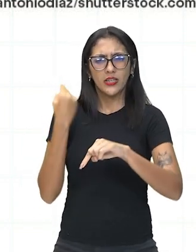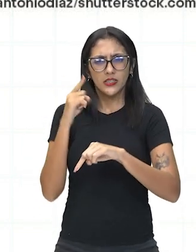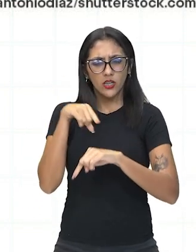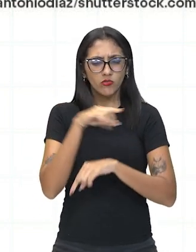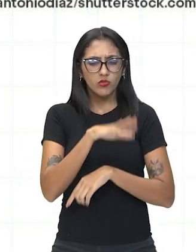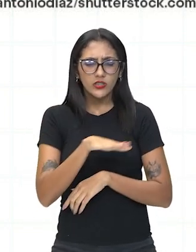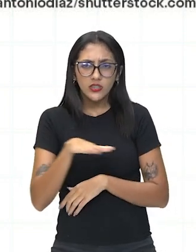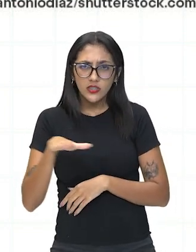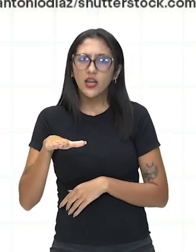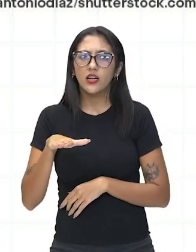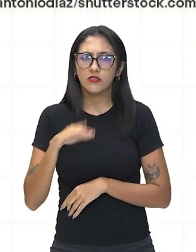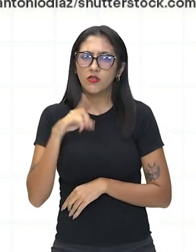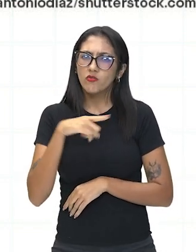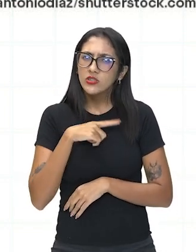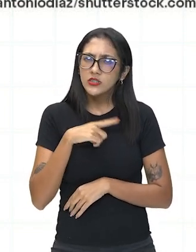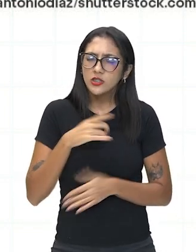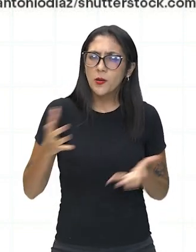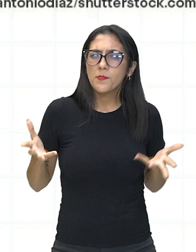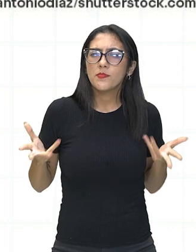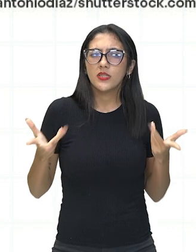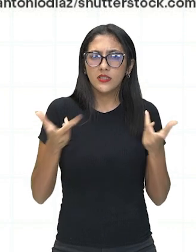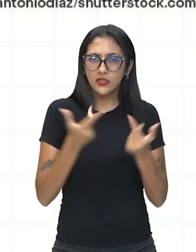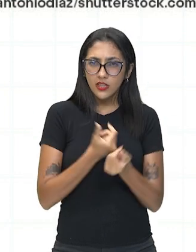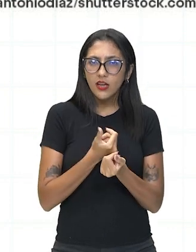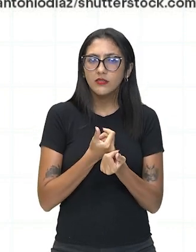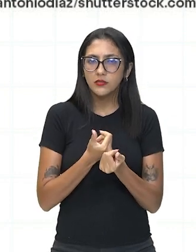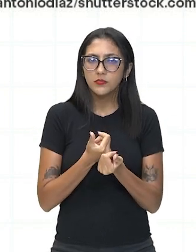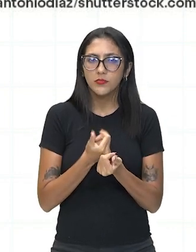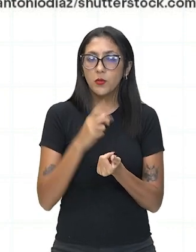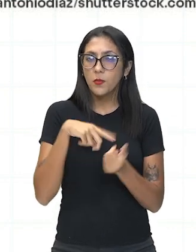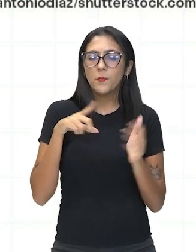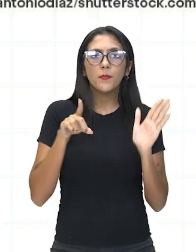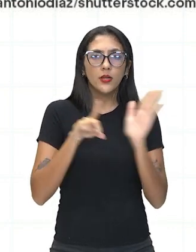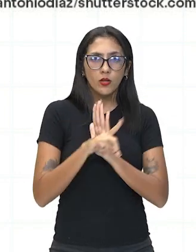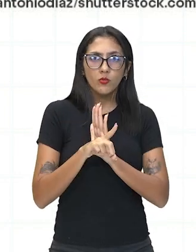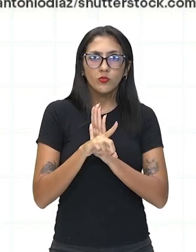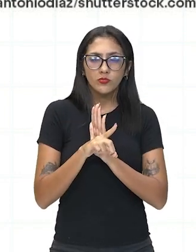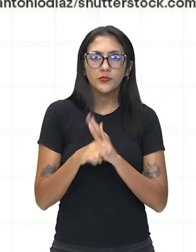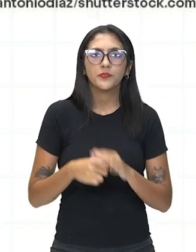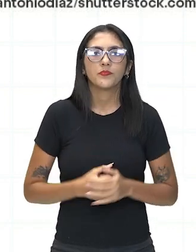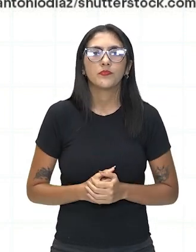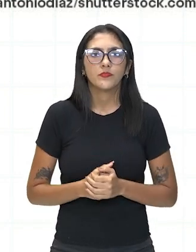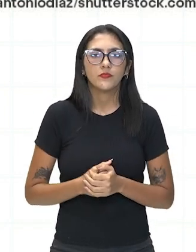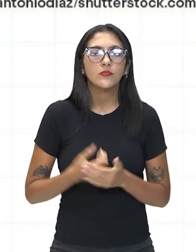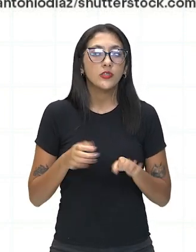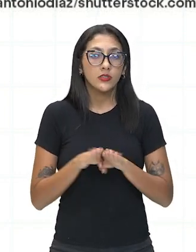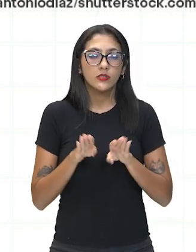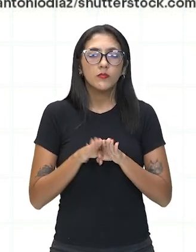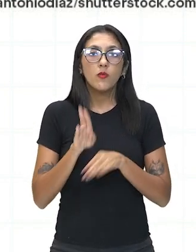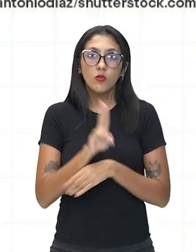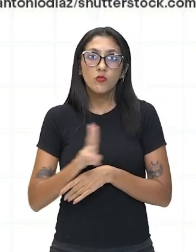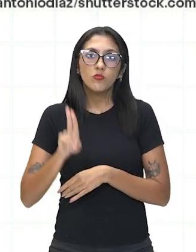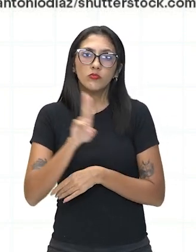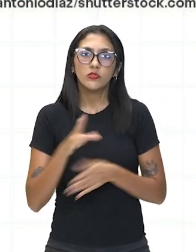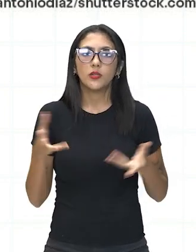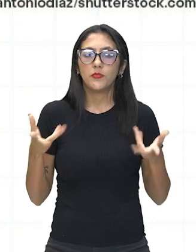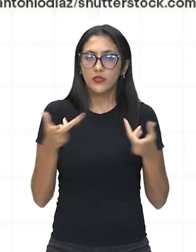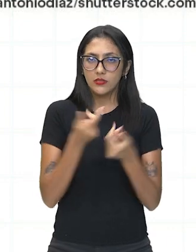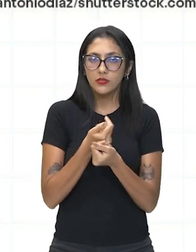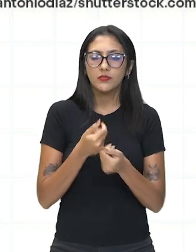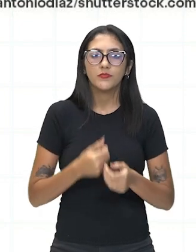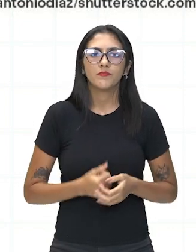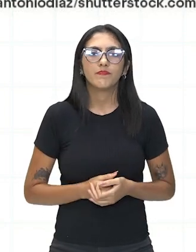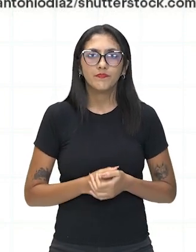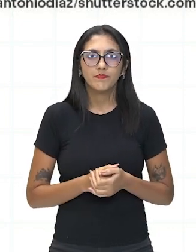você tinha essa capacidade, esta habilidade? Então, o uso de capacidade e habilidade aí. Vamos